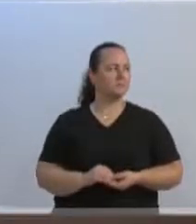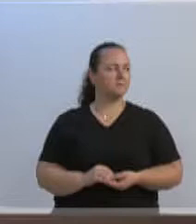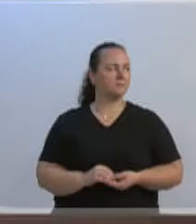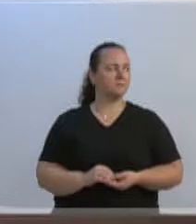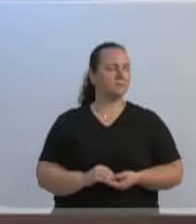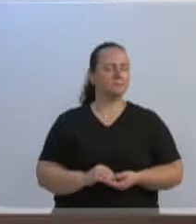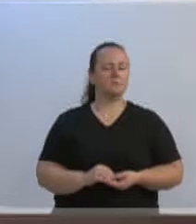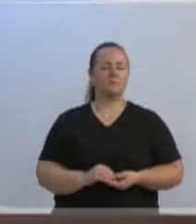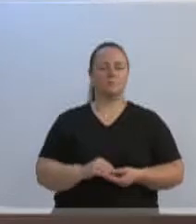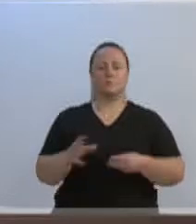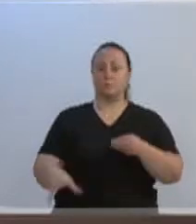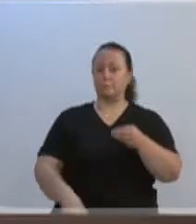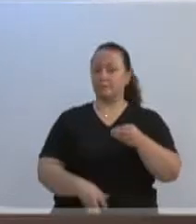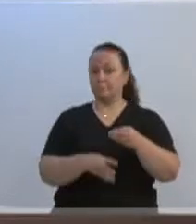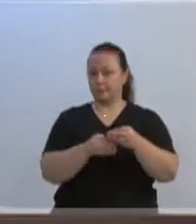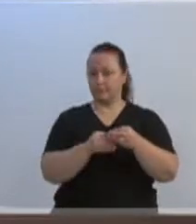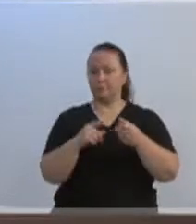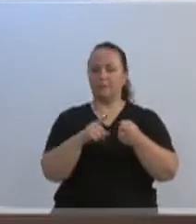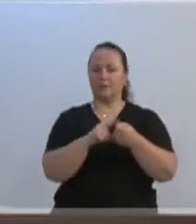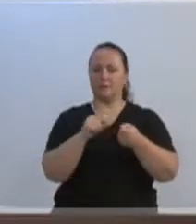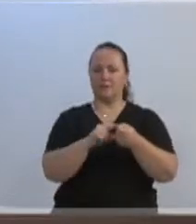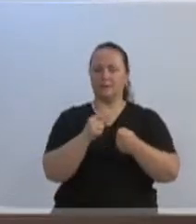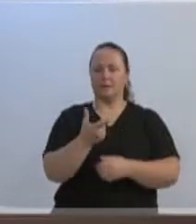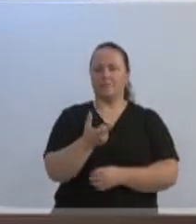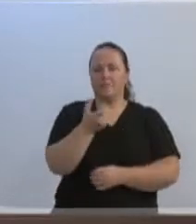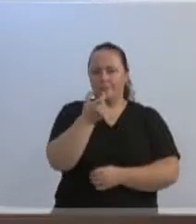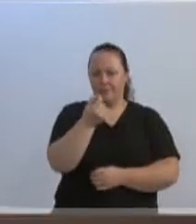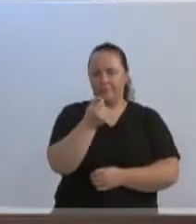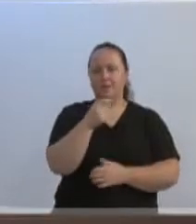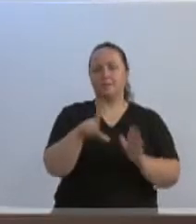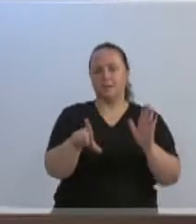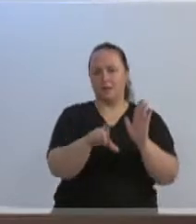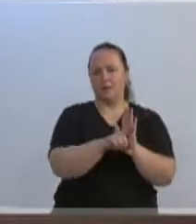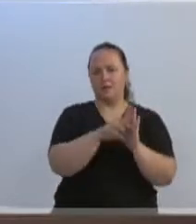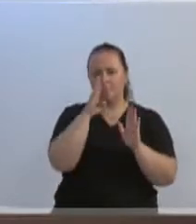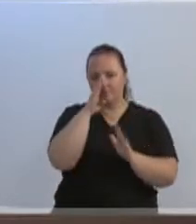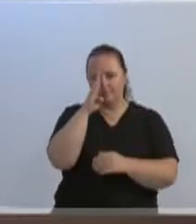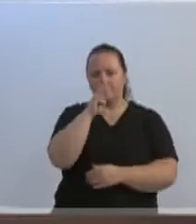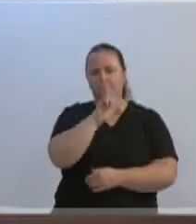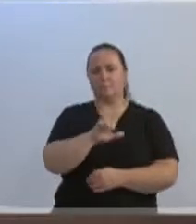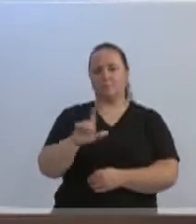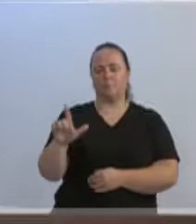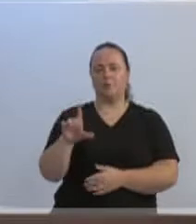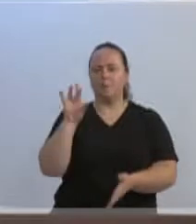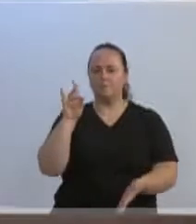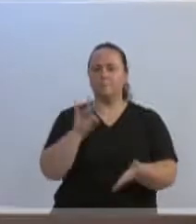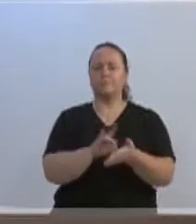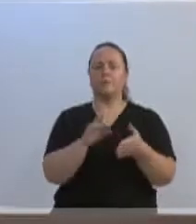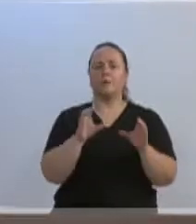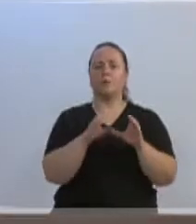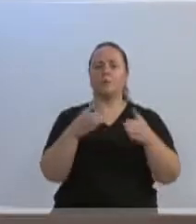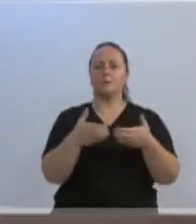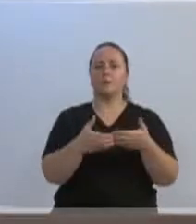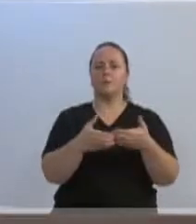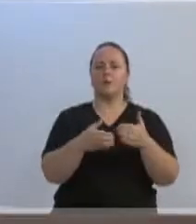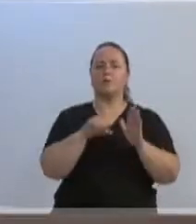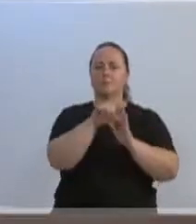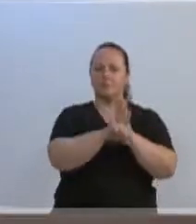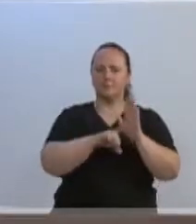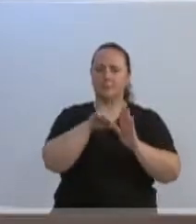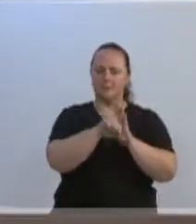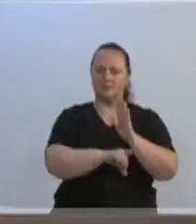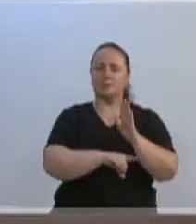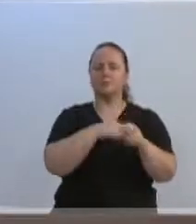acrescenta o artigo 21 da lei orgânica do município de blumenau para instituir a comissão legislativa permanente